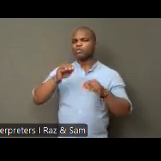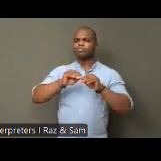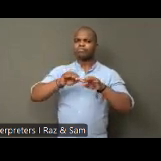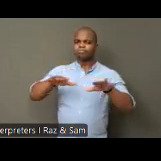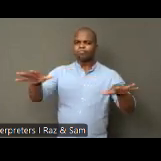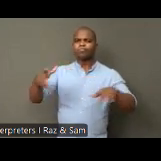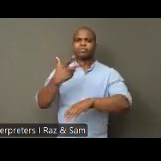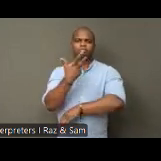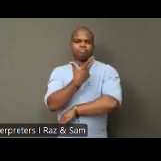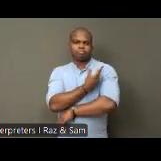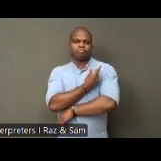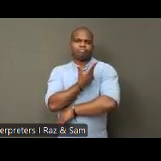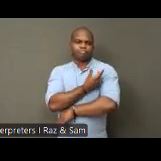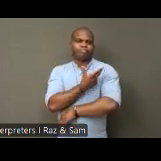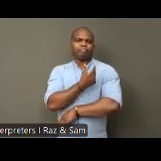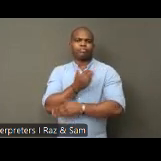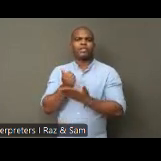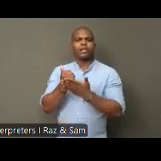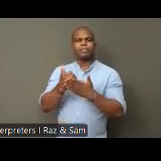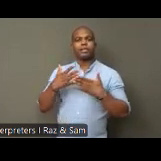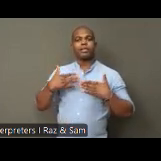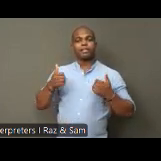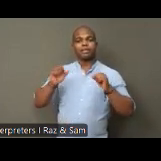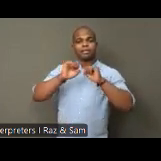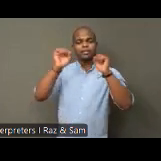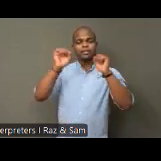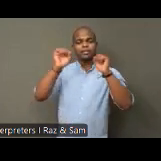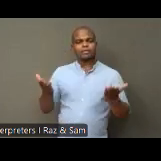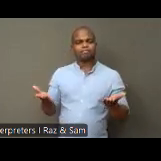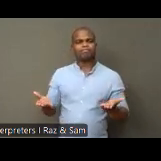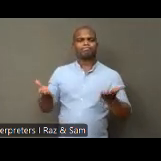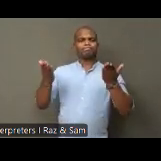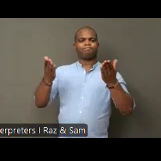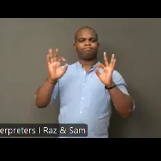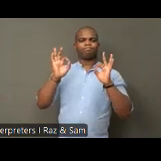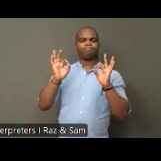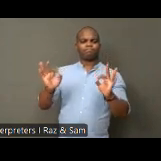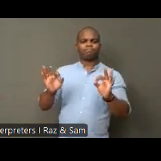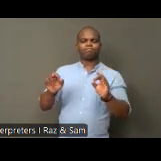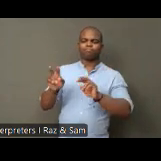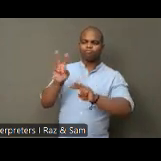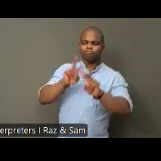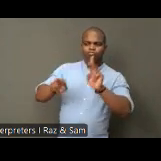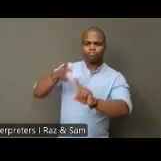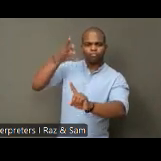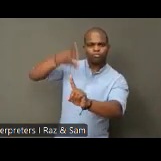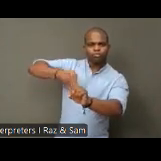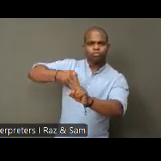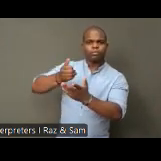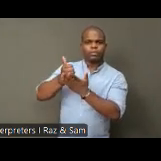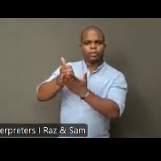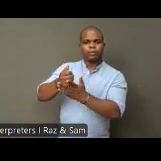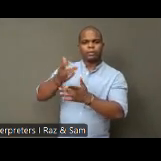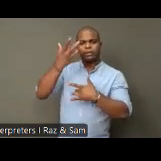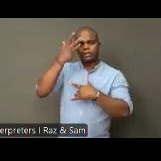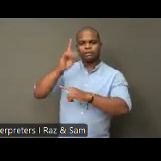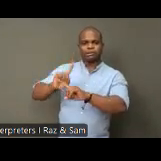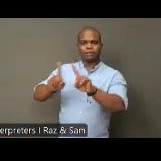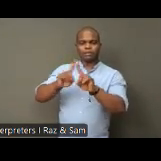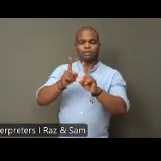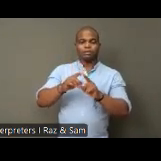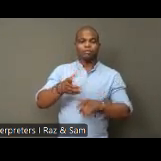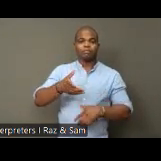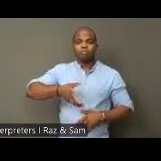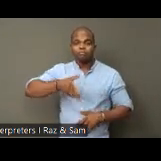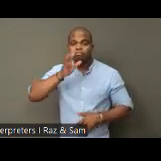a vacinas, atendimento médico de qualidade, incluindo diagnóstico e tratamento oportuno, bem como água